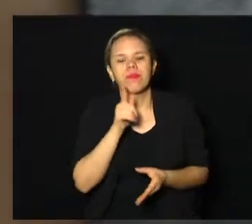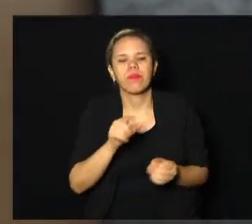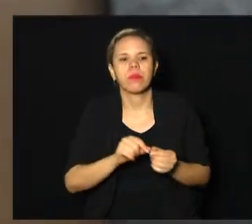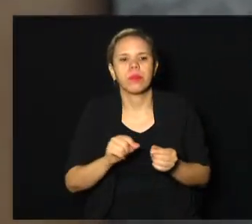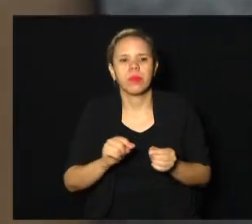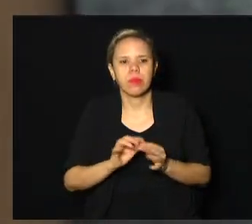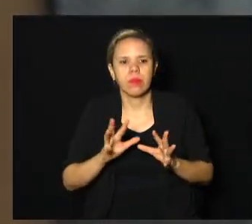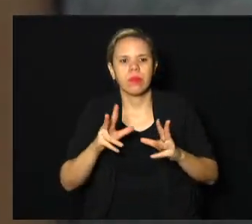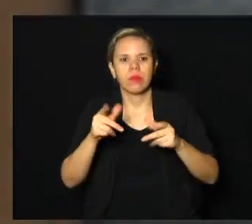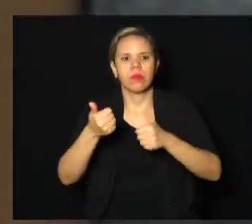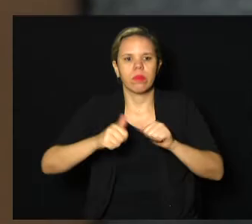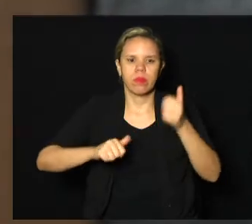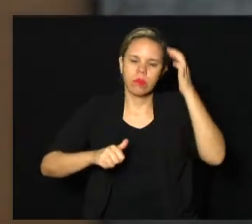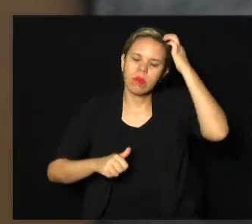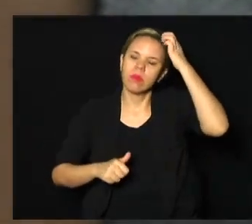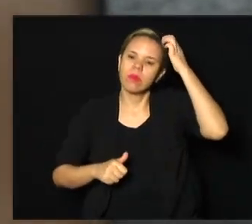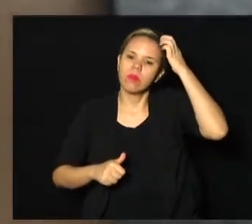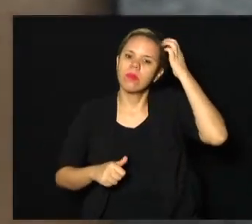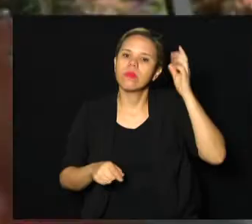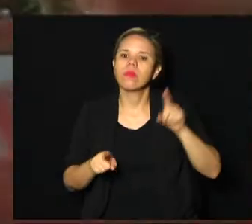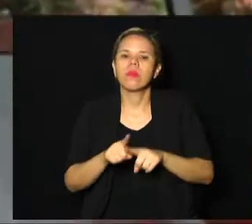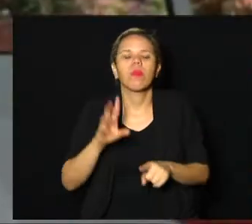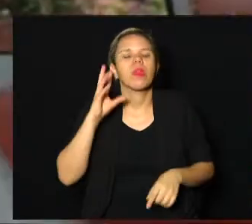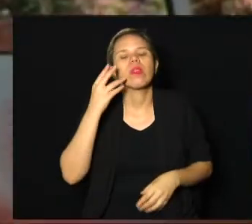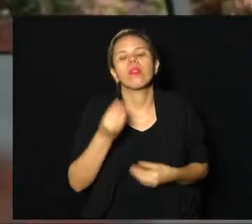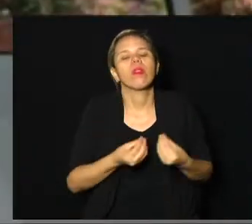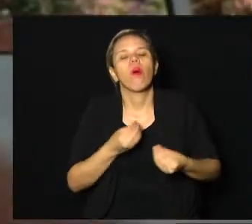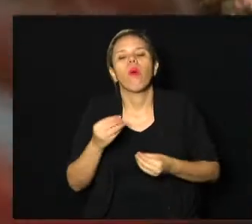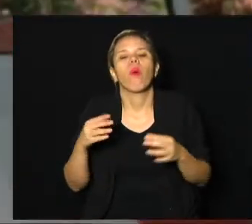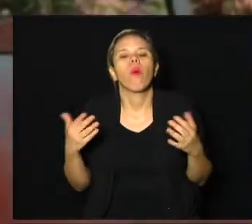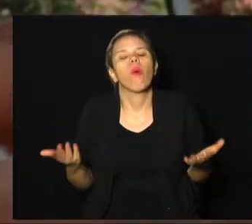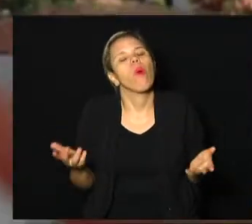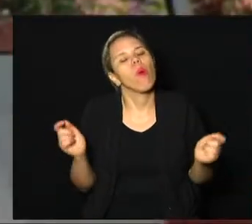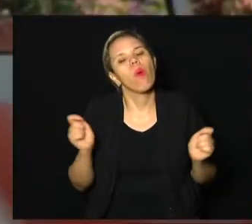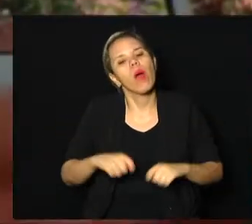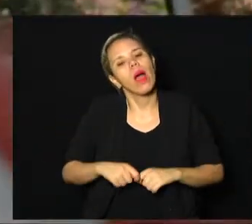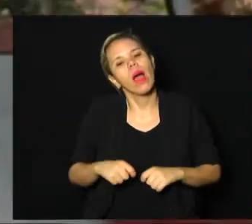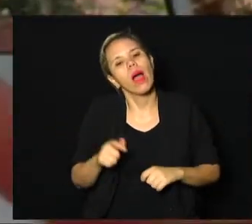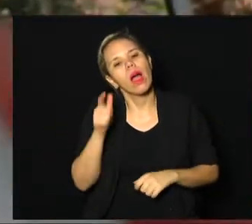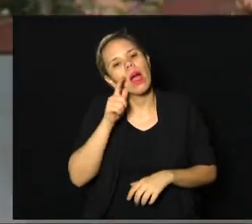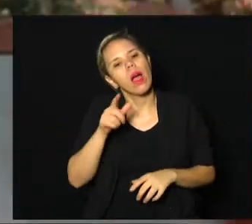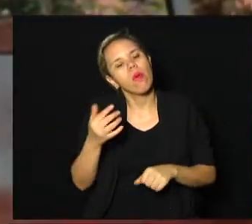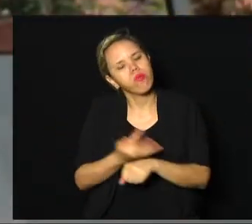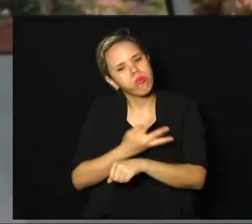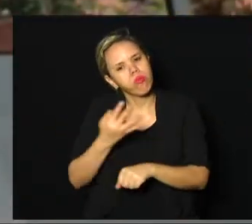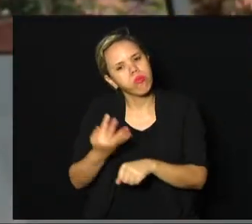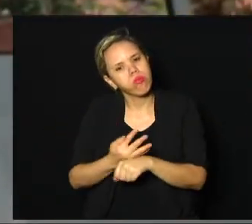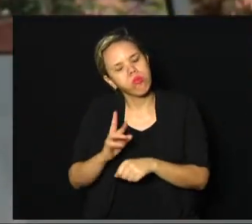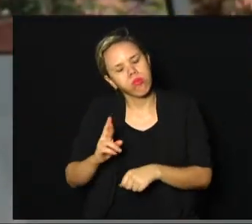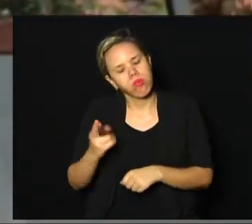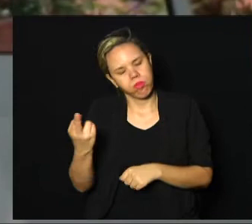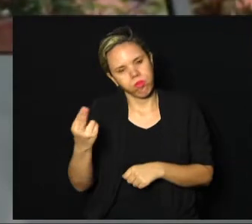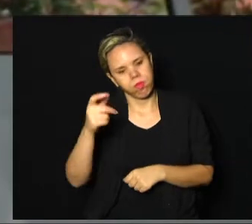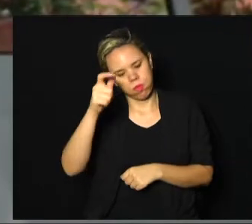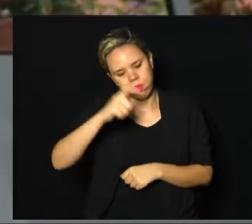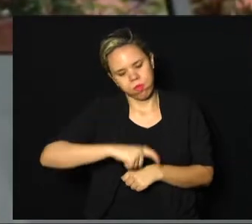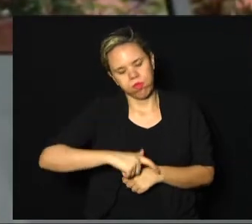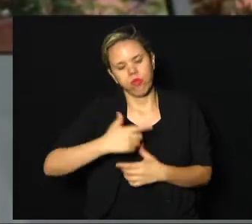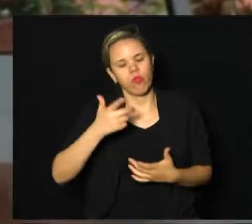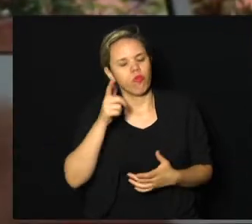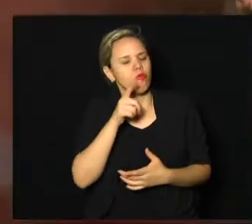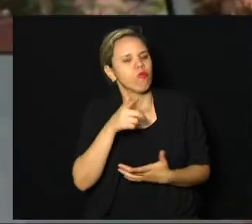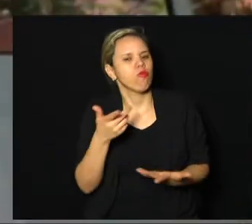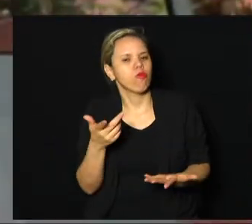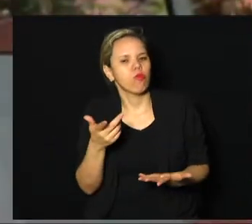fazer todas essas avaliações e entender qual é a capacidade de reação daquele paciente e